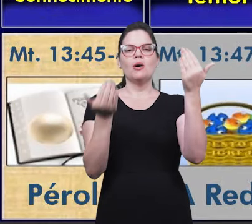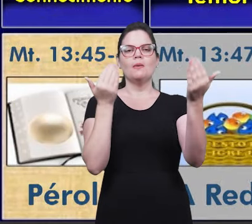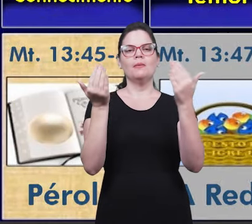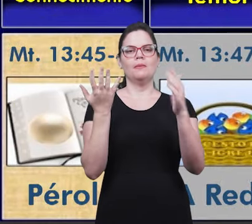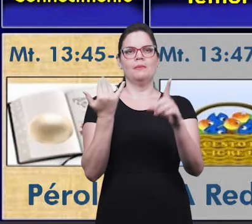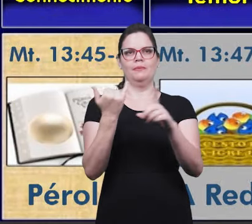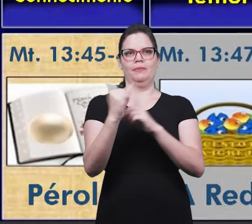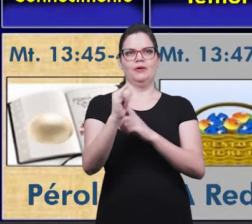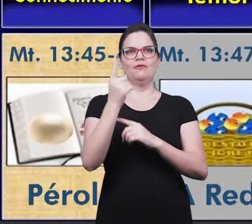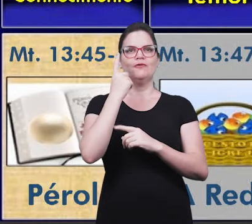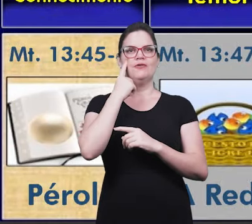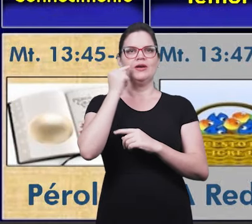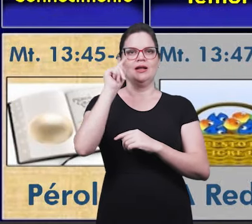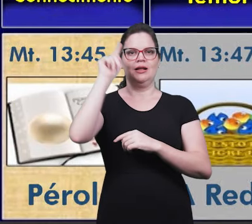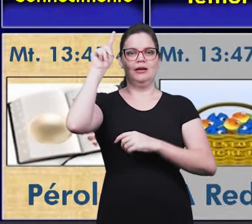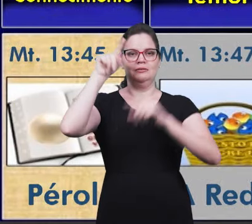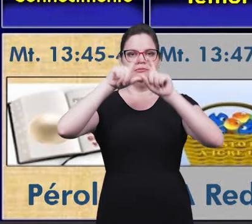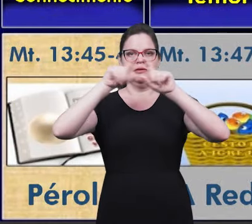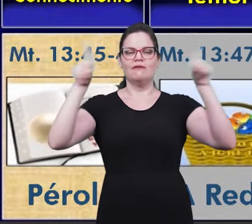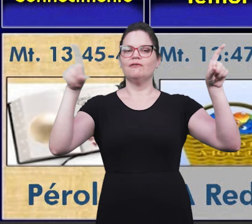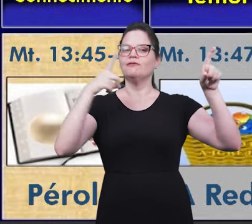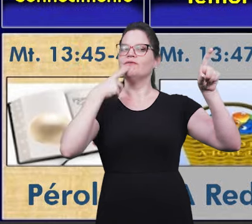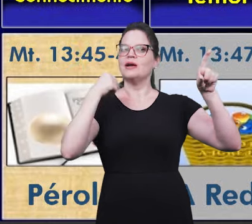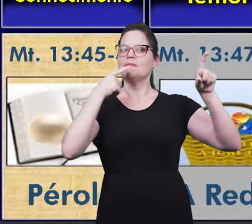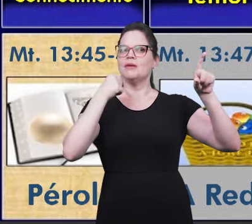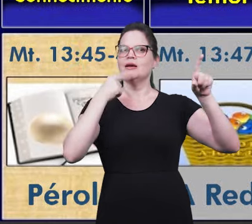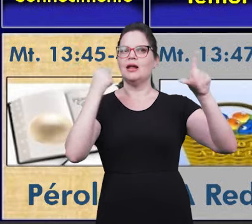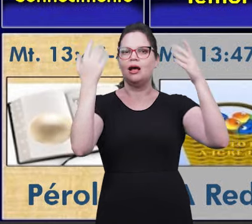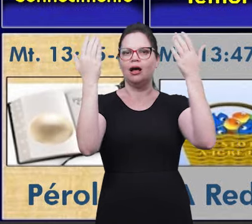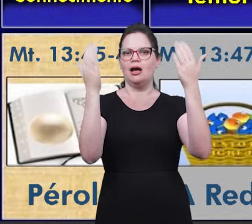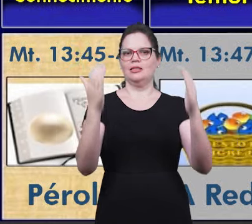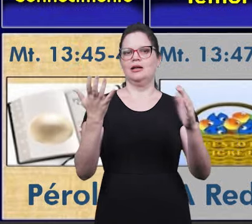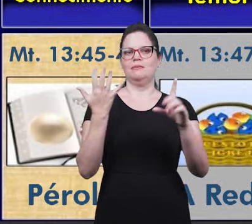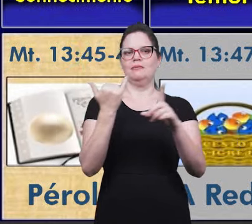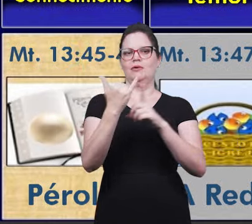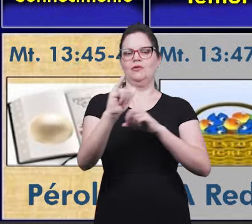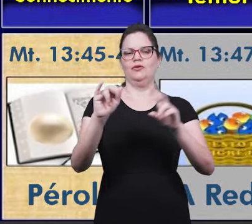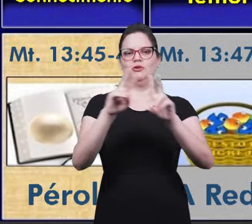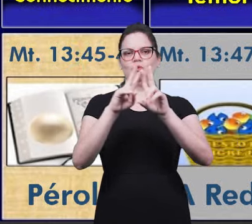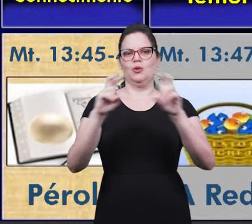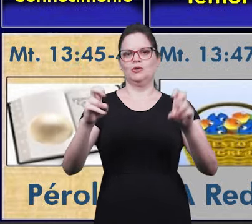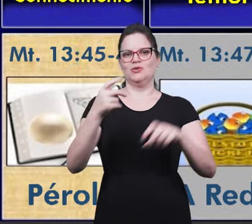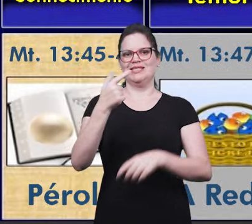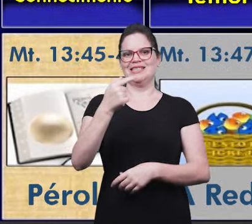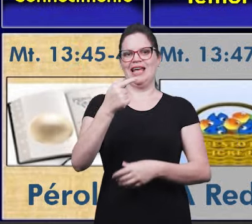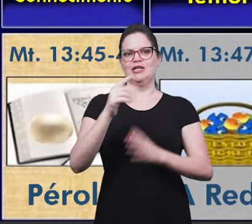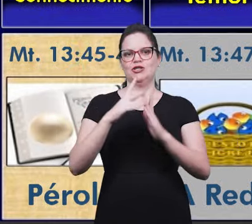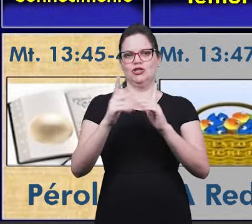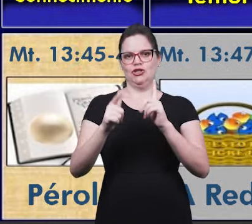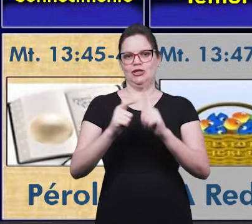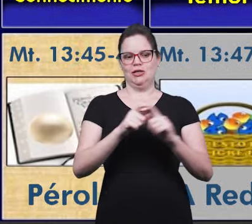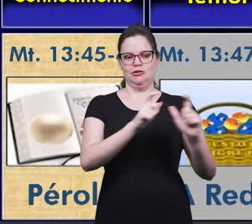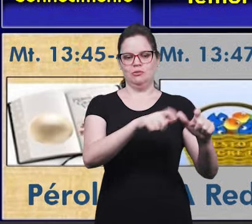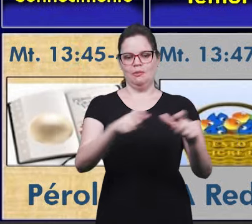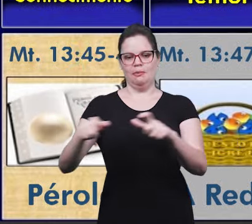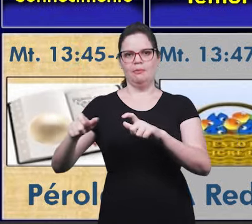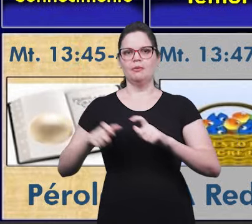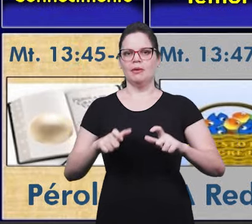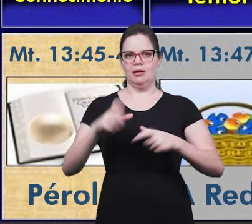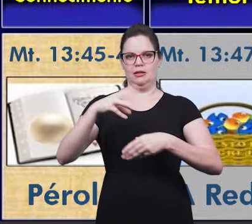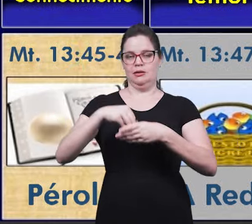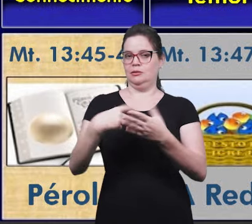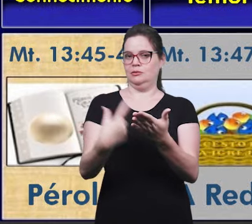naquela parte em vermelho. É uma análise profética das 7 igrejas do Apocalipse. Quando nós abrimos o livro do